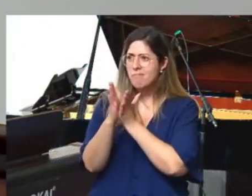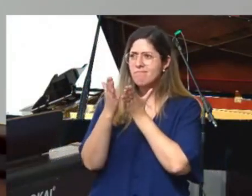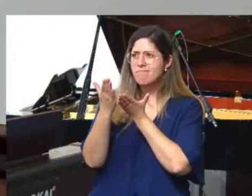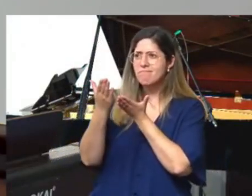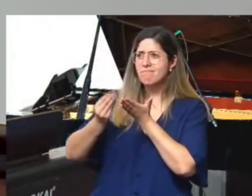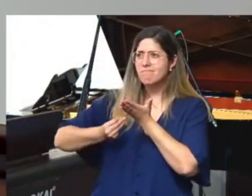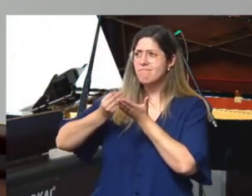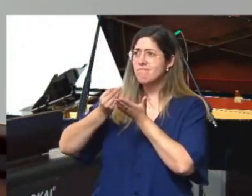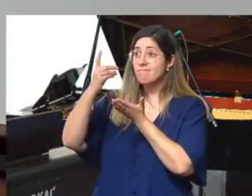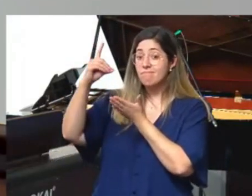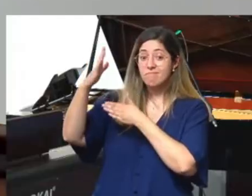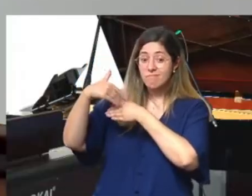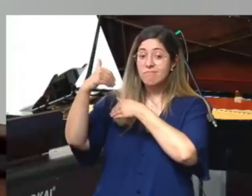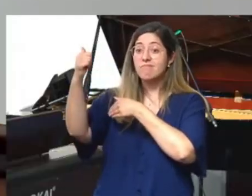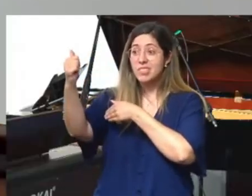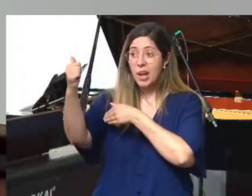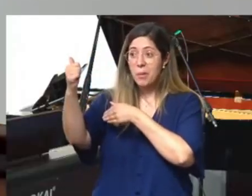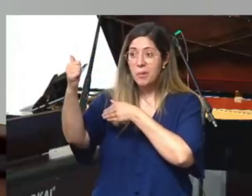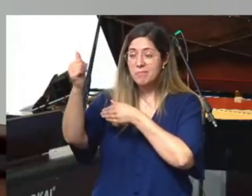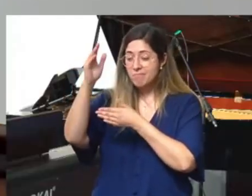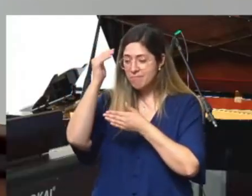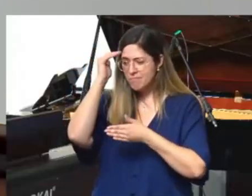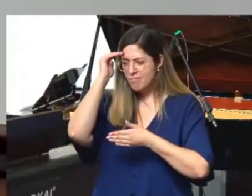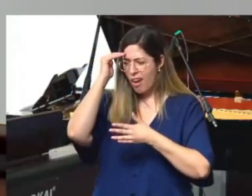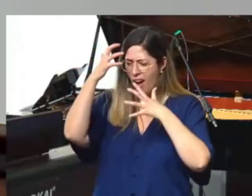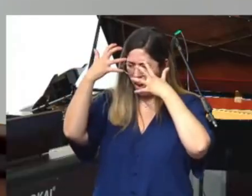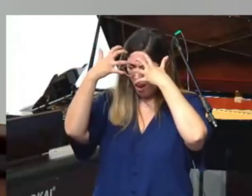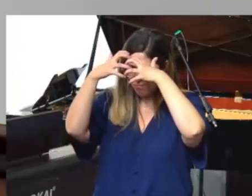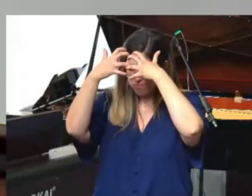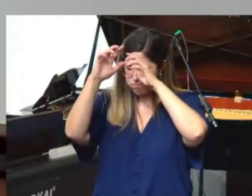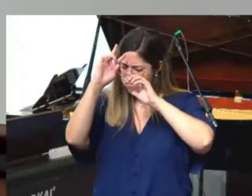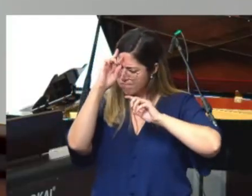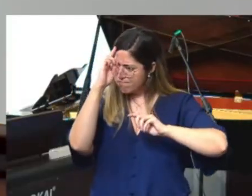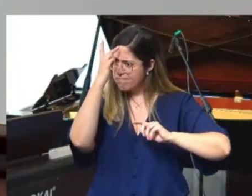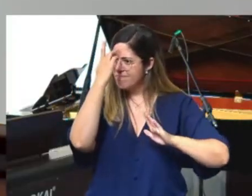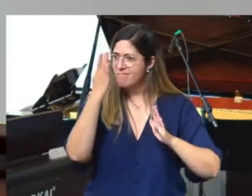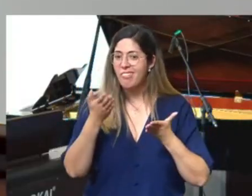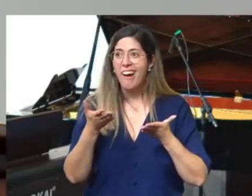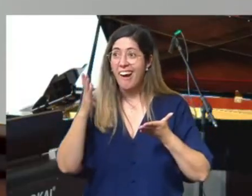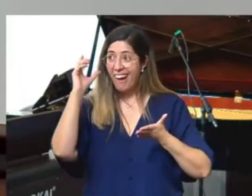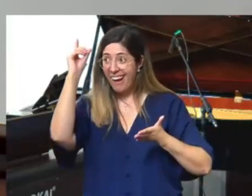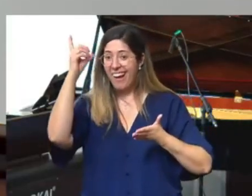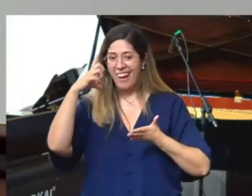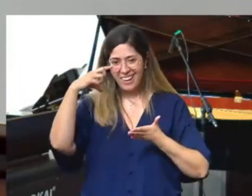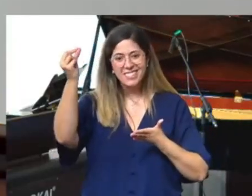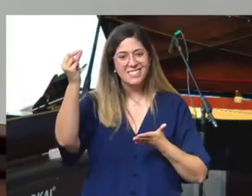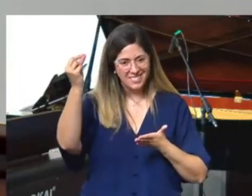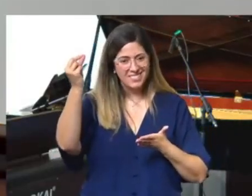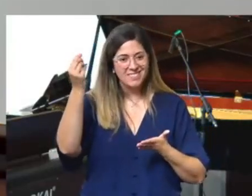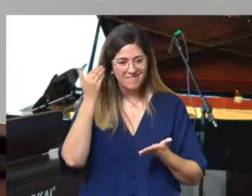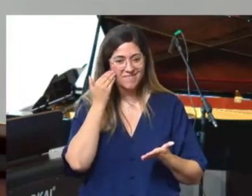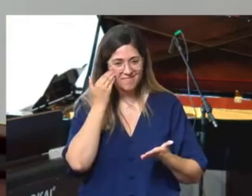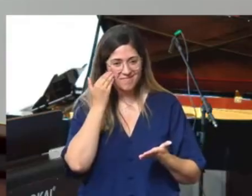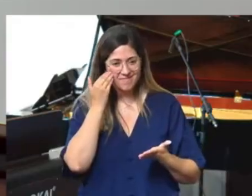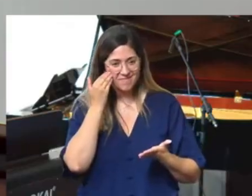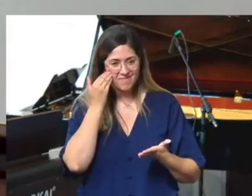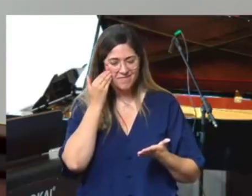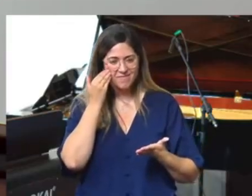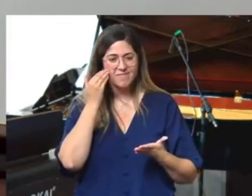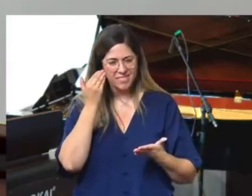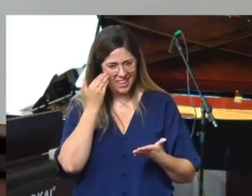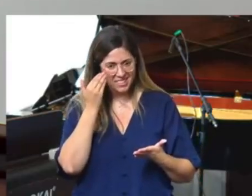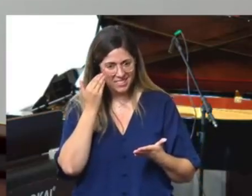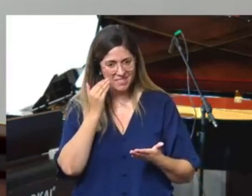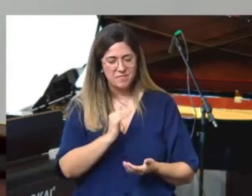da verdade. Isso é parte da soberana vontade de Deus. Não há contradições na